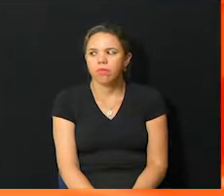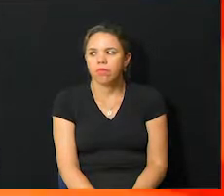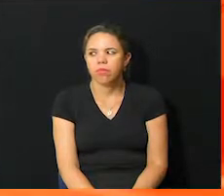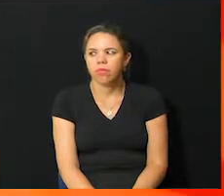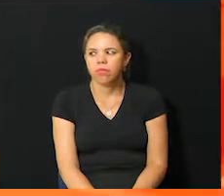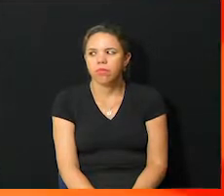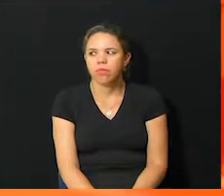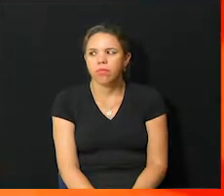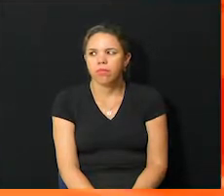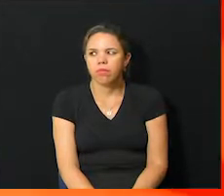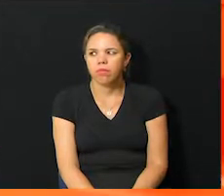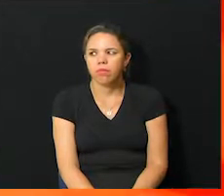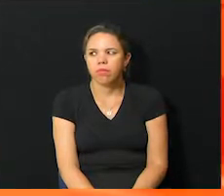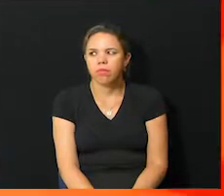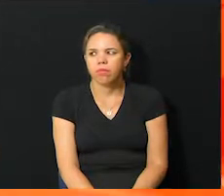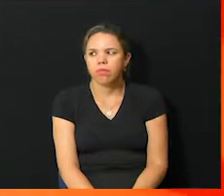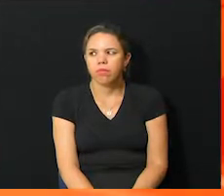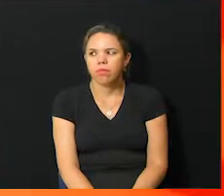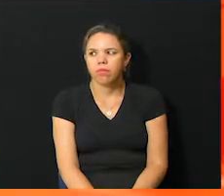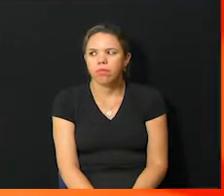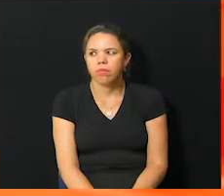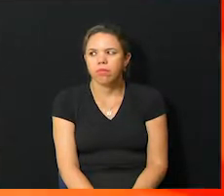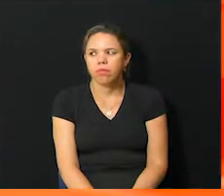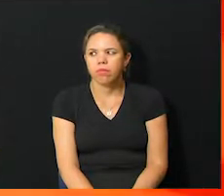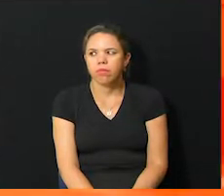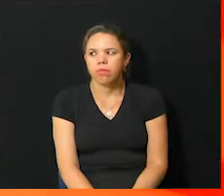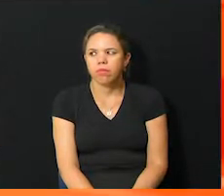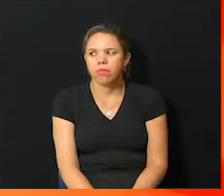Problemas se